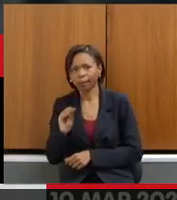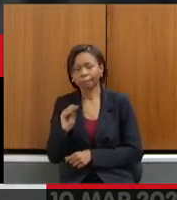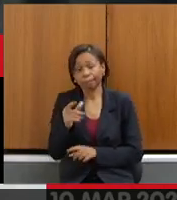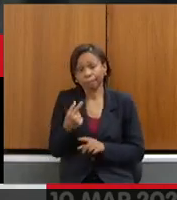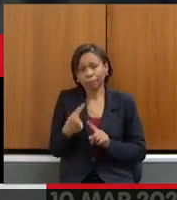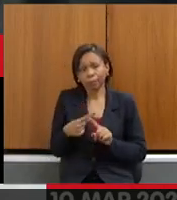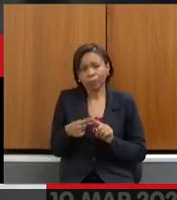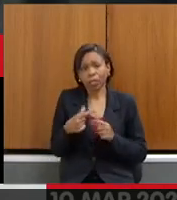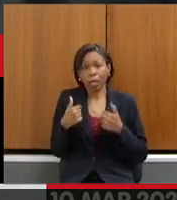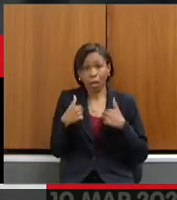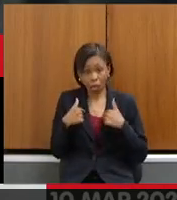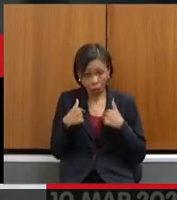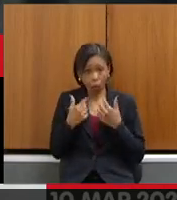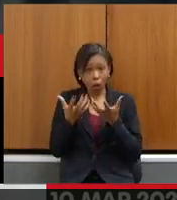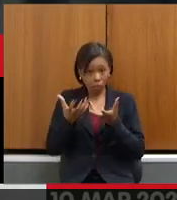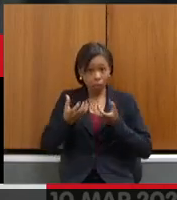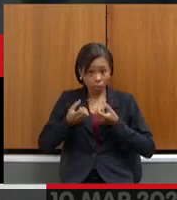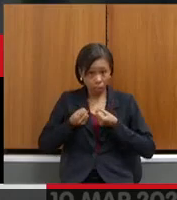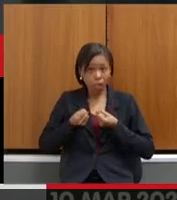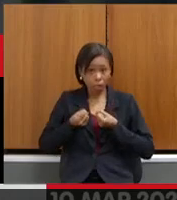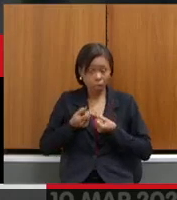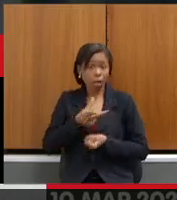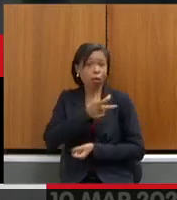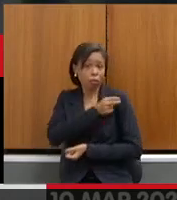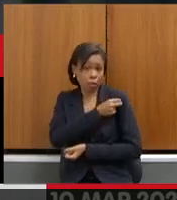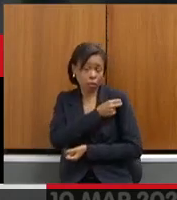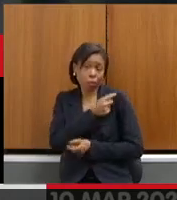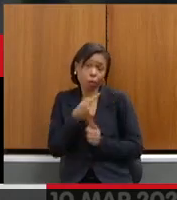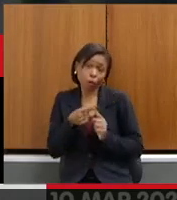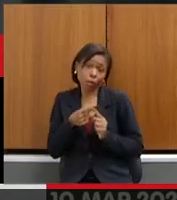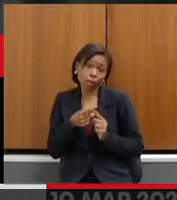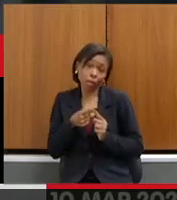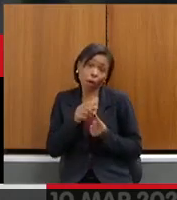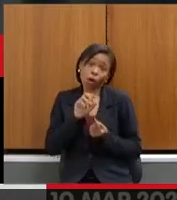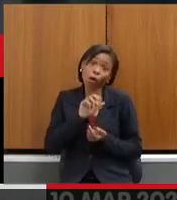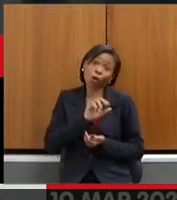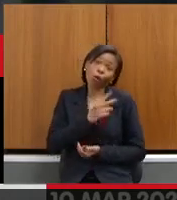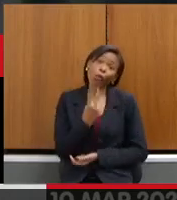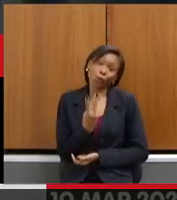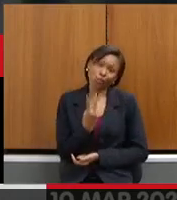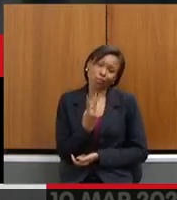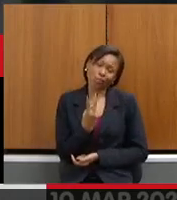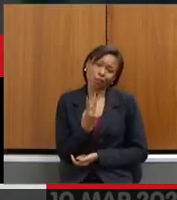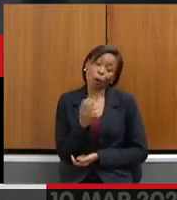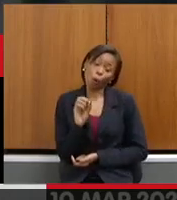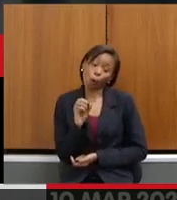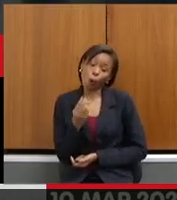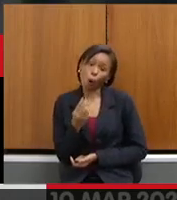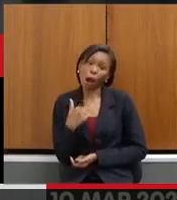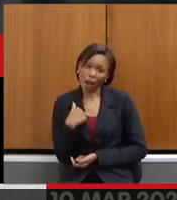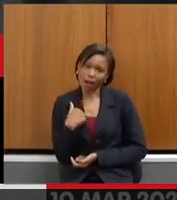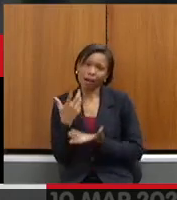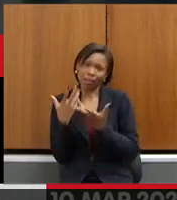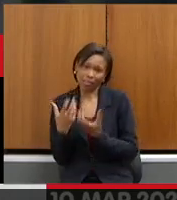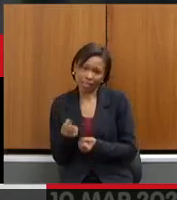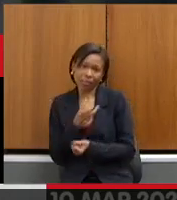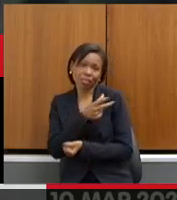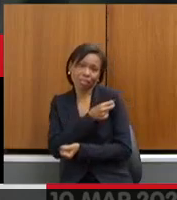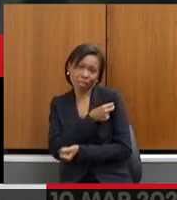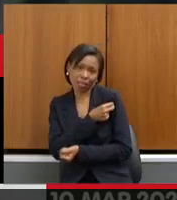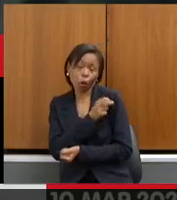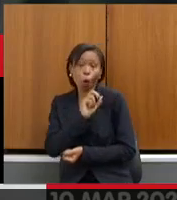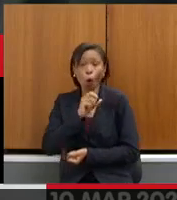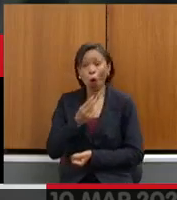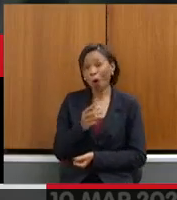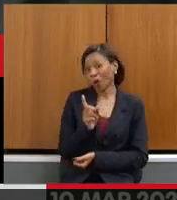que você vai ter se vacinado que eu tinha dois caminhos ou eu não era vacinado ou era vacinado uma vez que você pelos servidores da